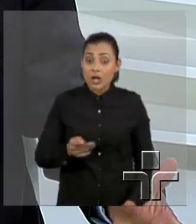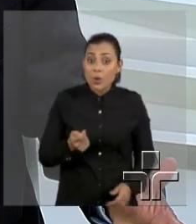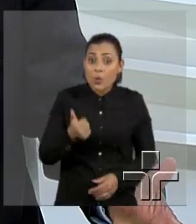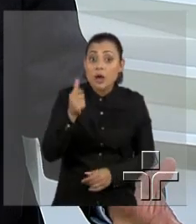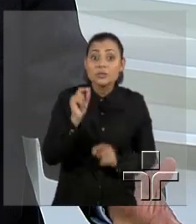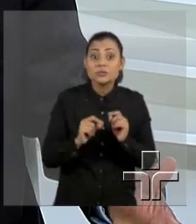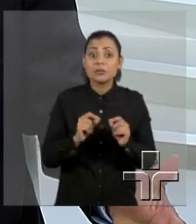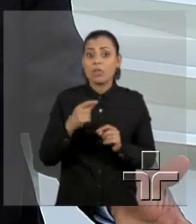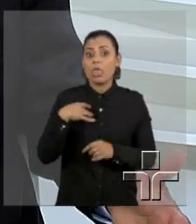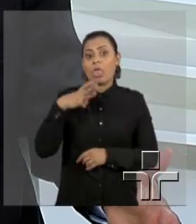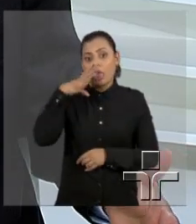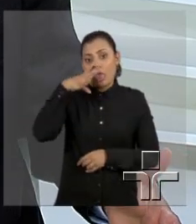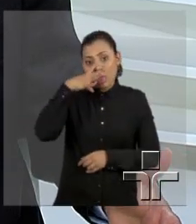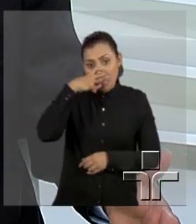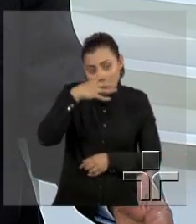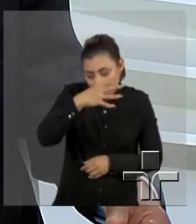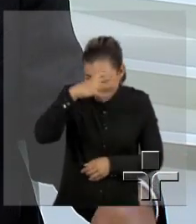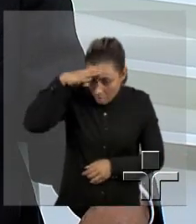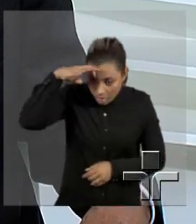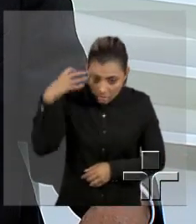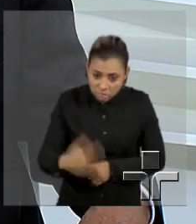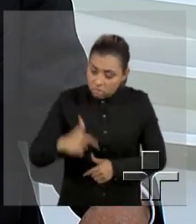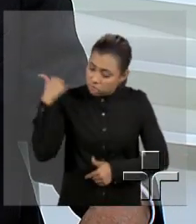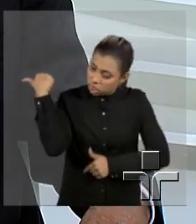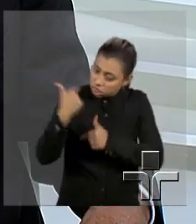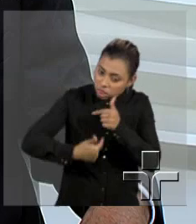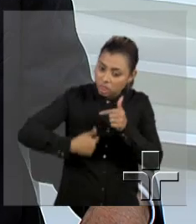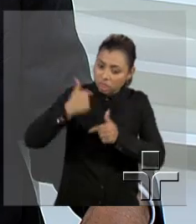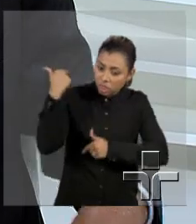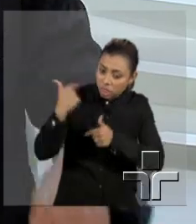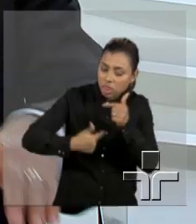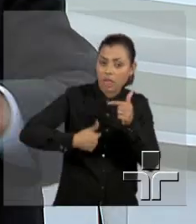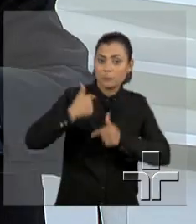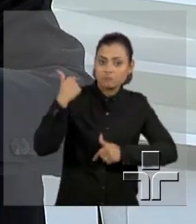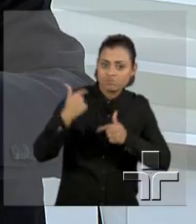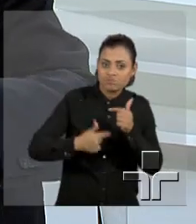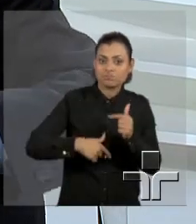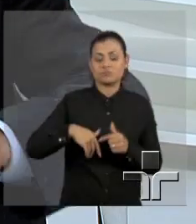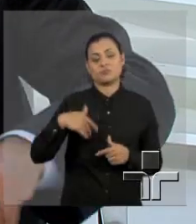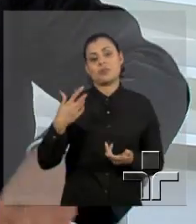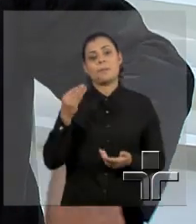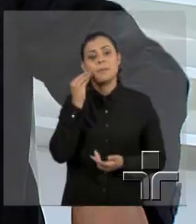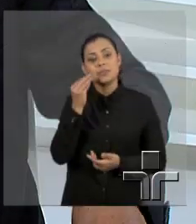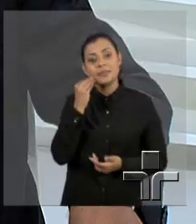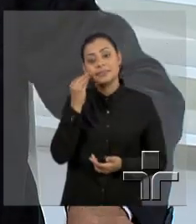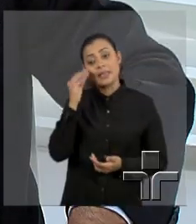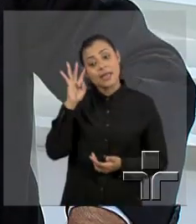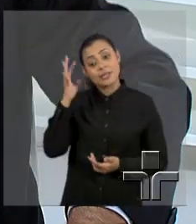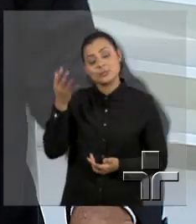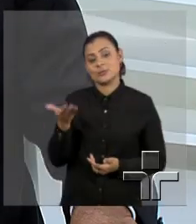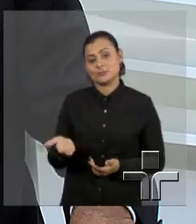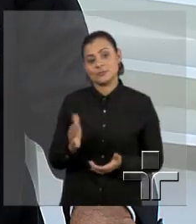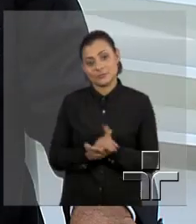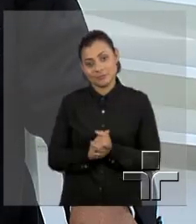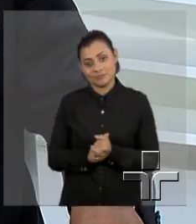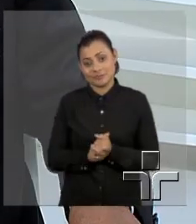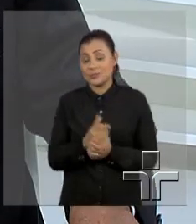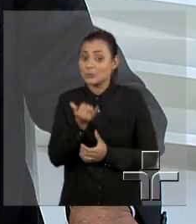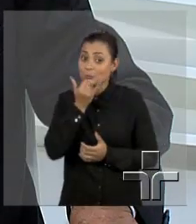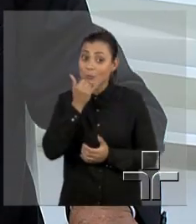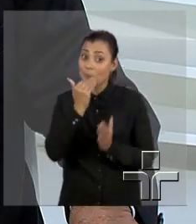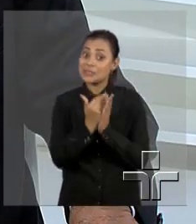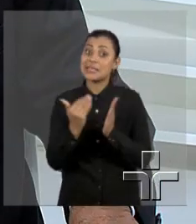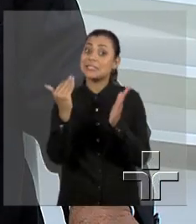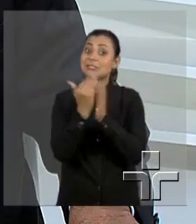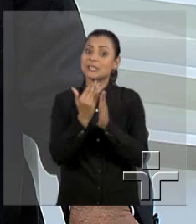das tripas coração, me permitam uma certa coloquialidade excessiva no ditado,